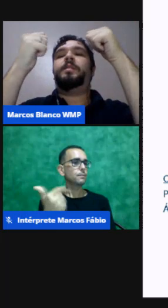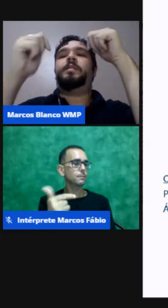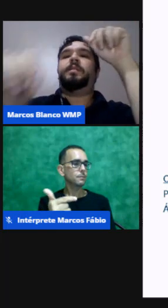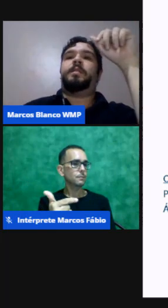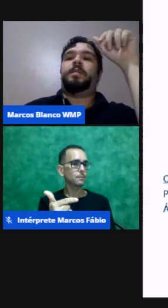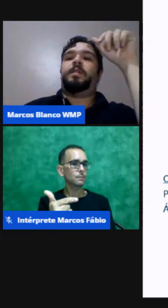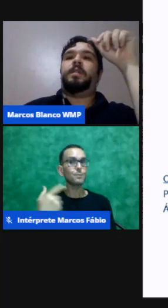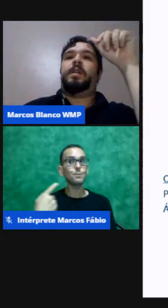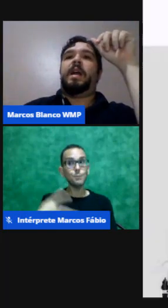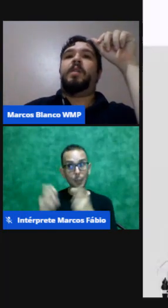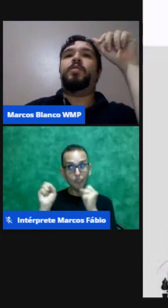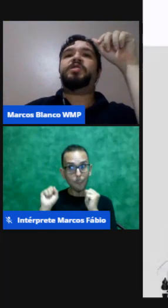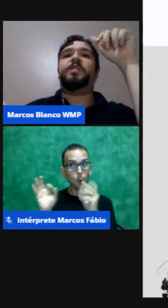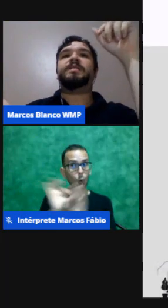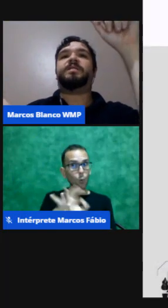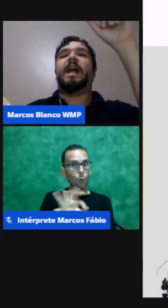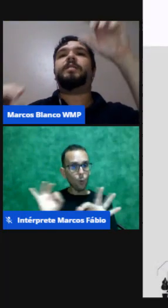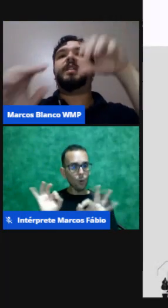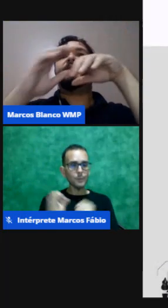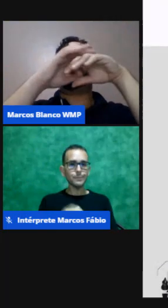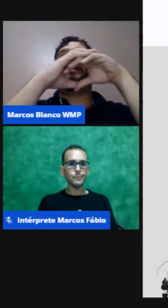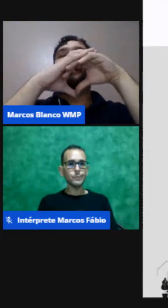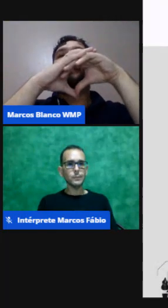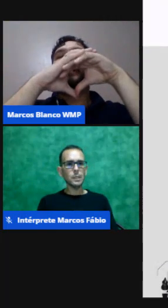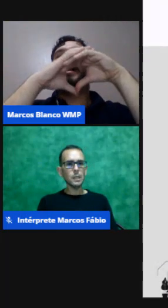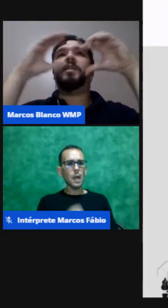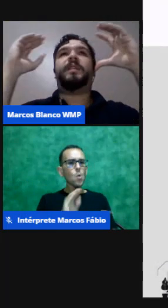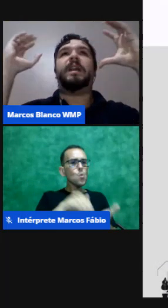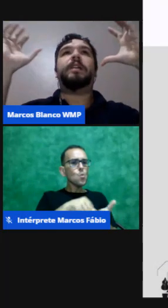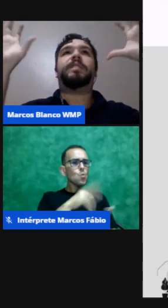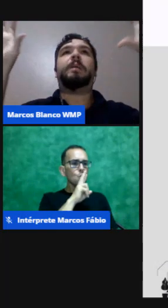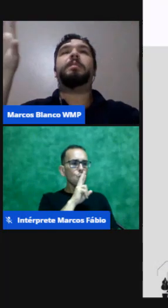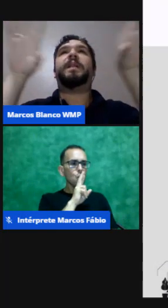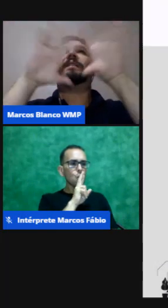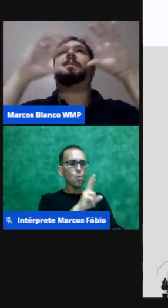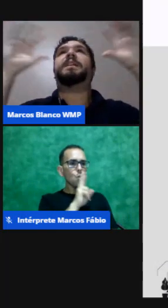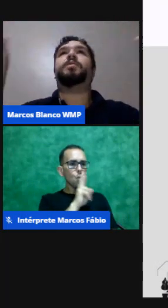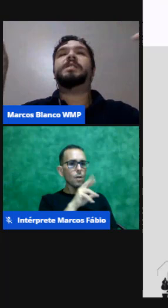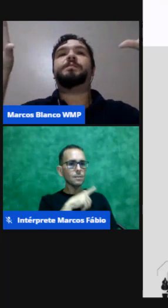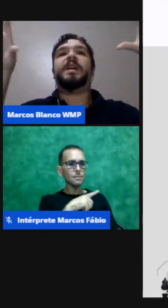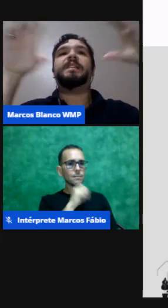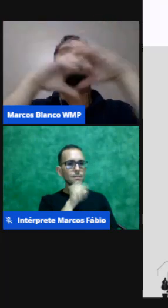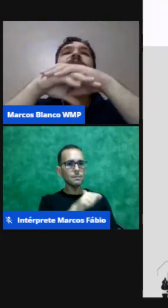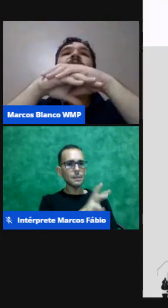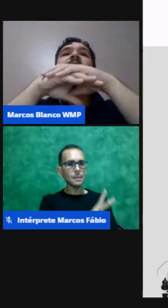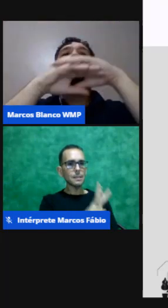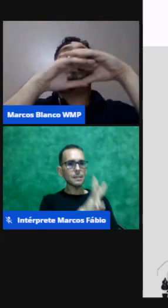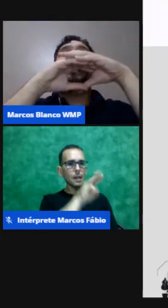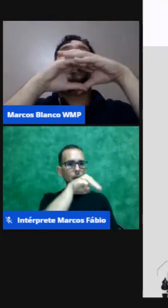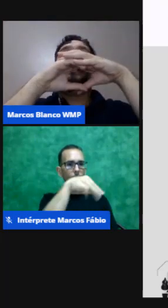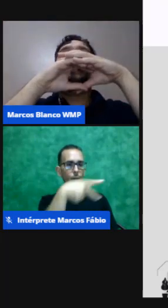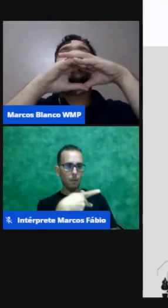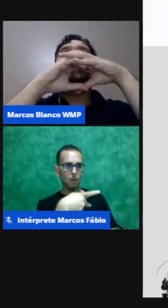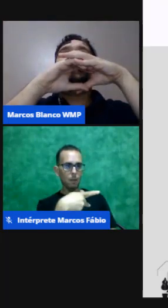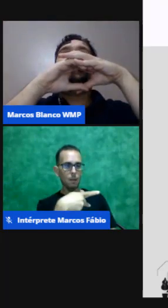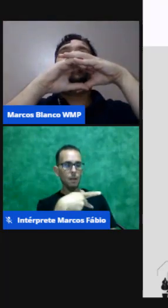bem legal. O último resultado que a gente teve, lembra que eu falei que o WMP trabalha em 12 países?